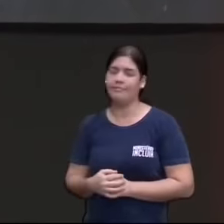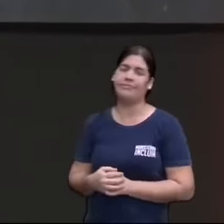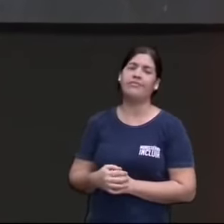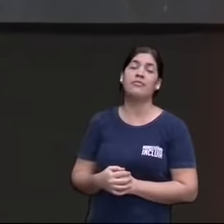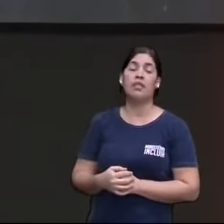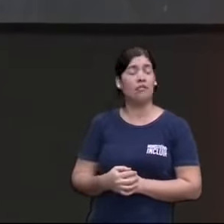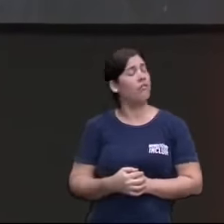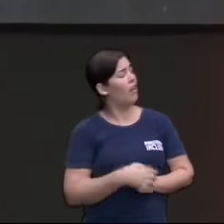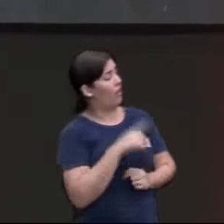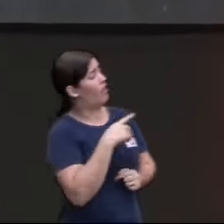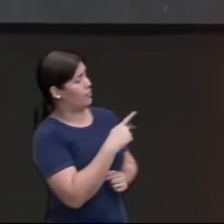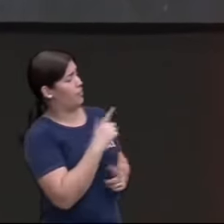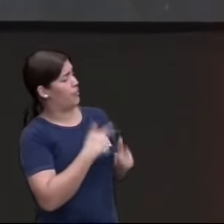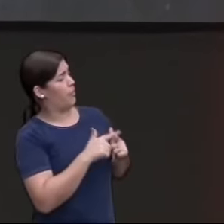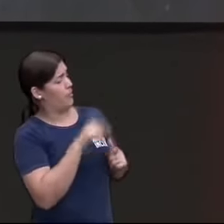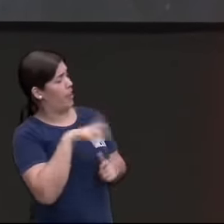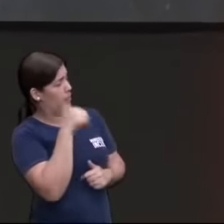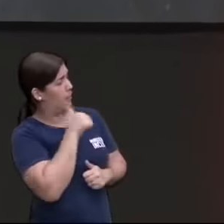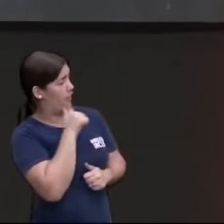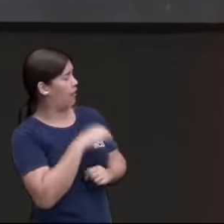Falei, teu problema é mulher.